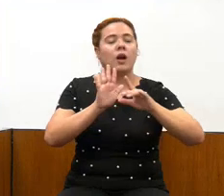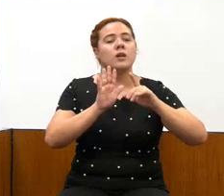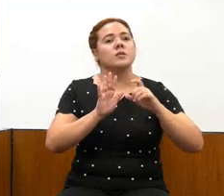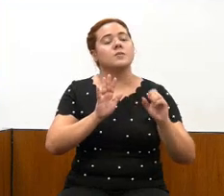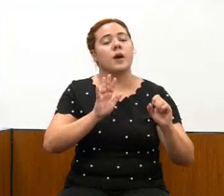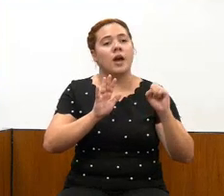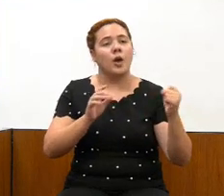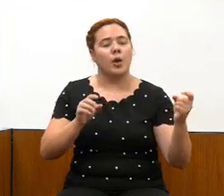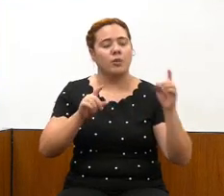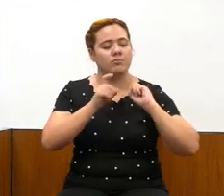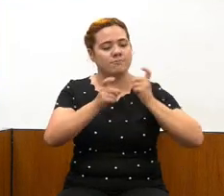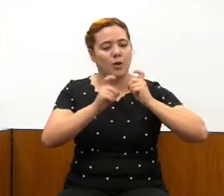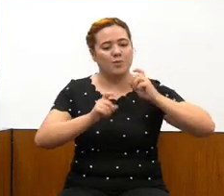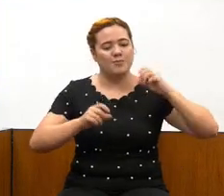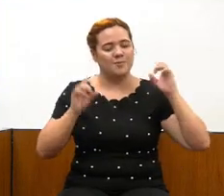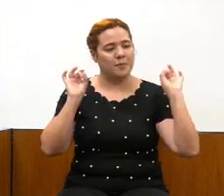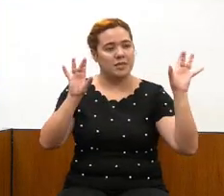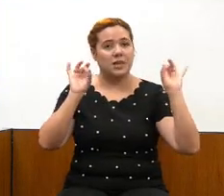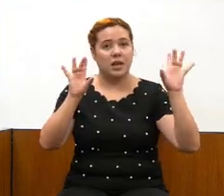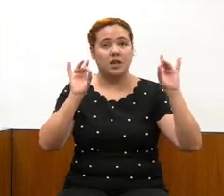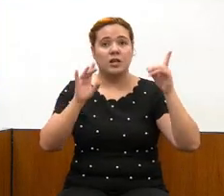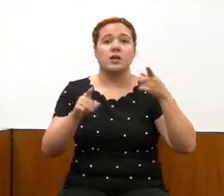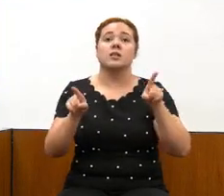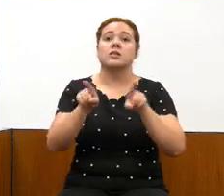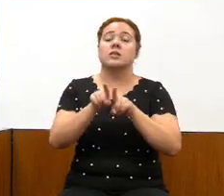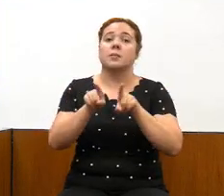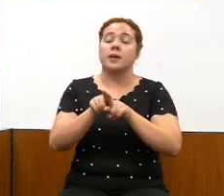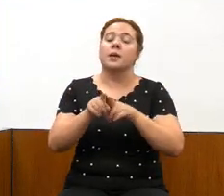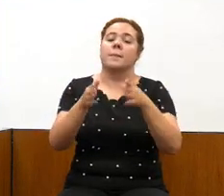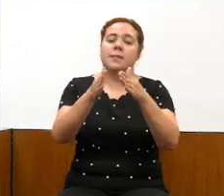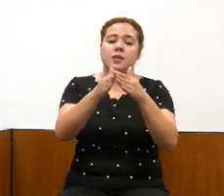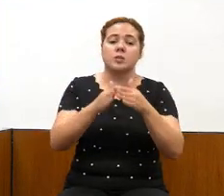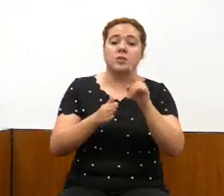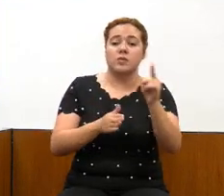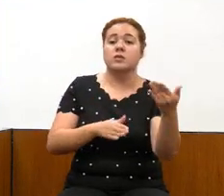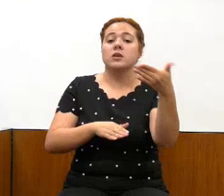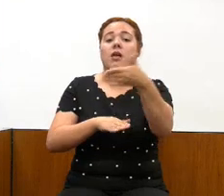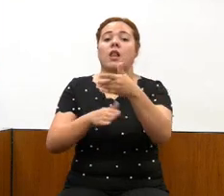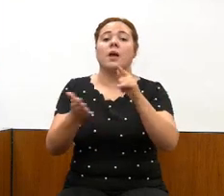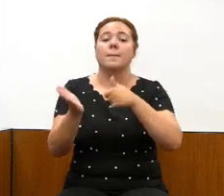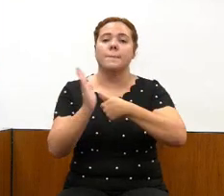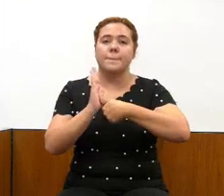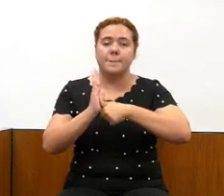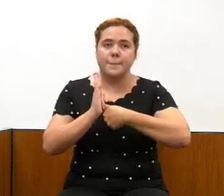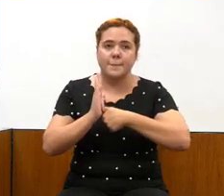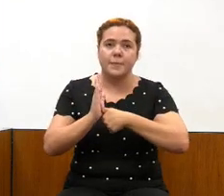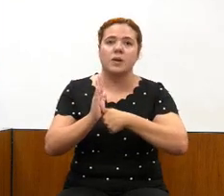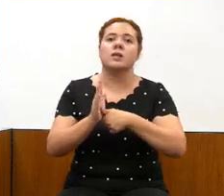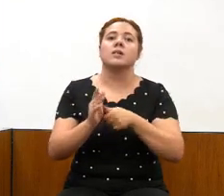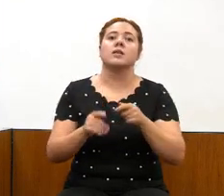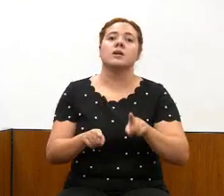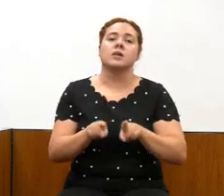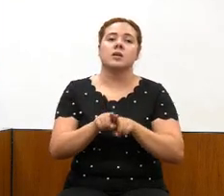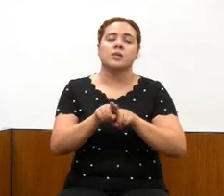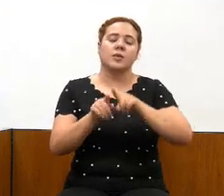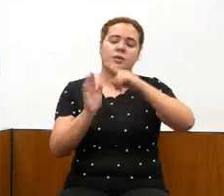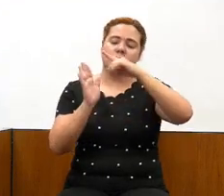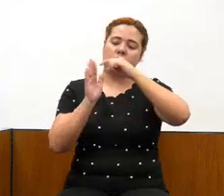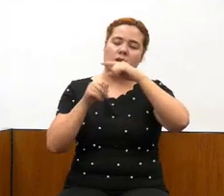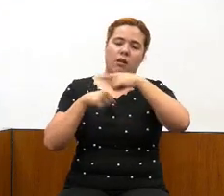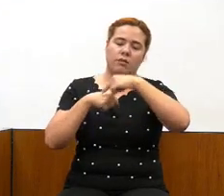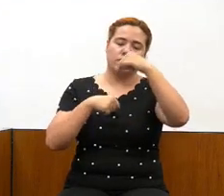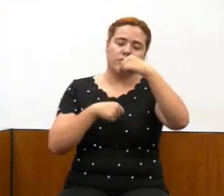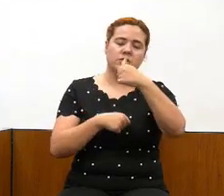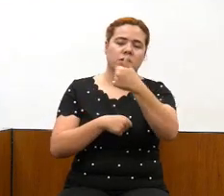solicito os deputados que façam o registro biométrico no terminal. Presidência, nos termos do parágrafo 1º do artigo 132 do